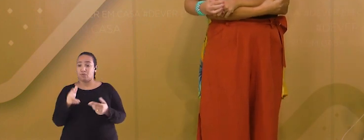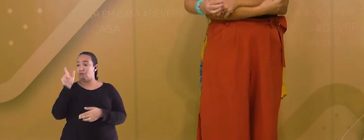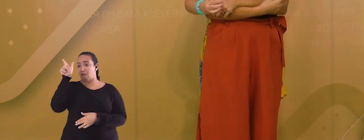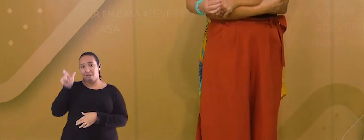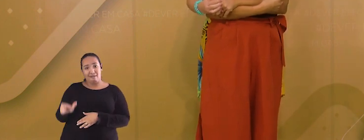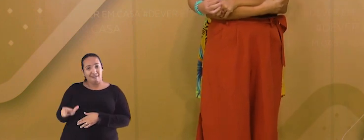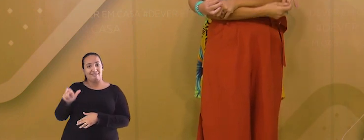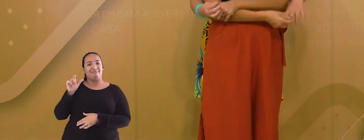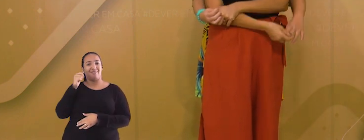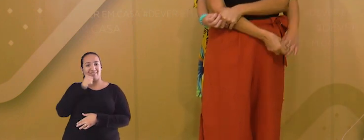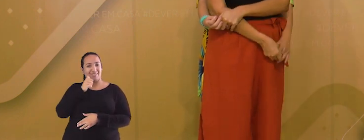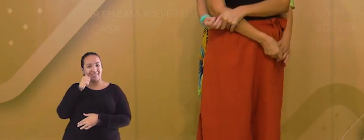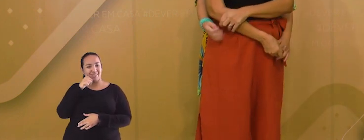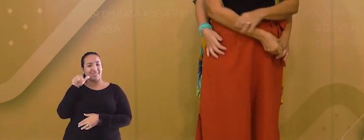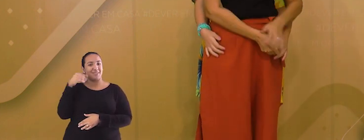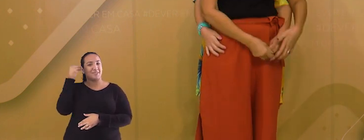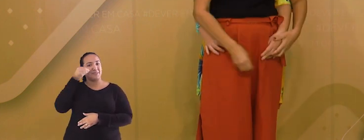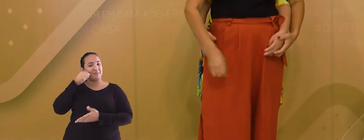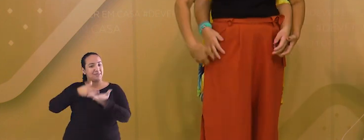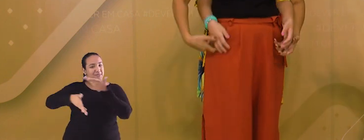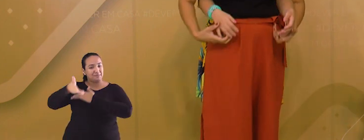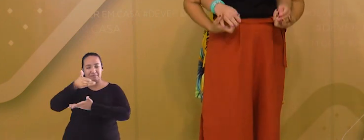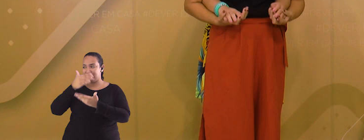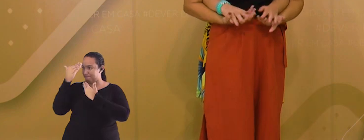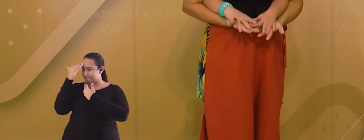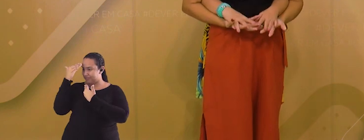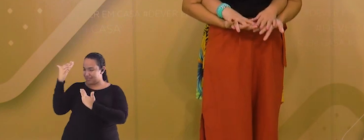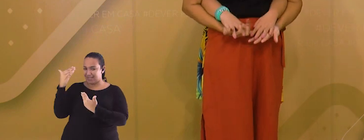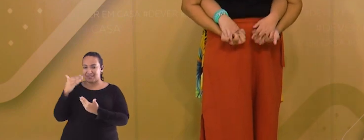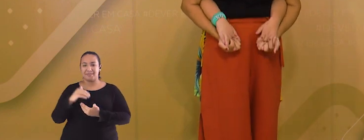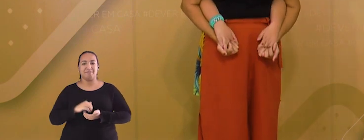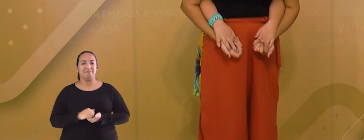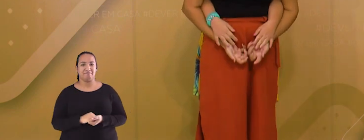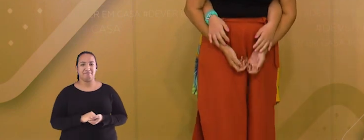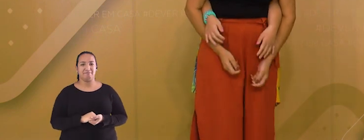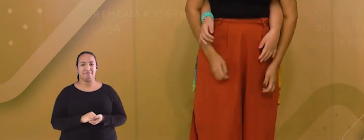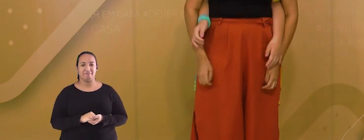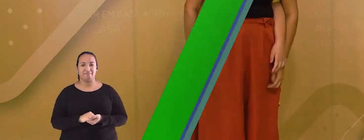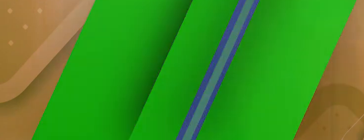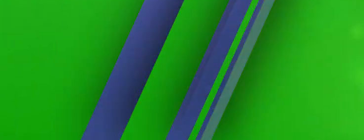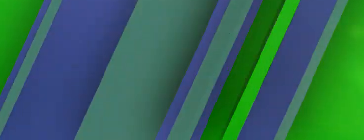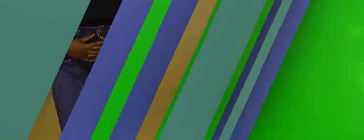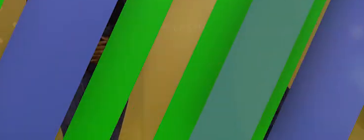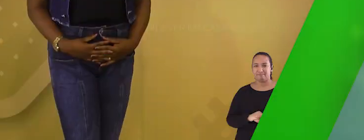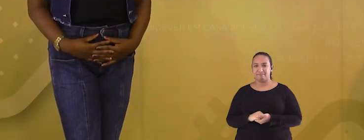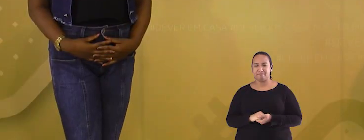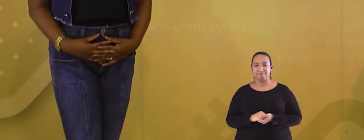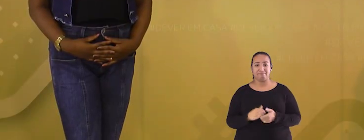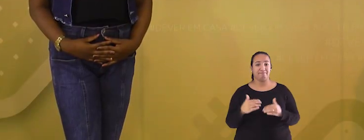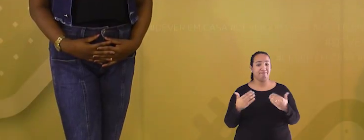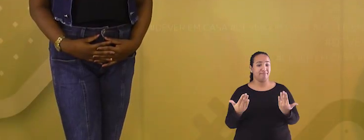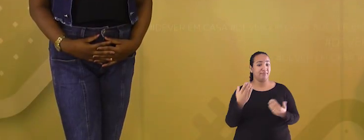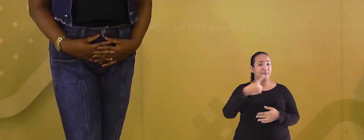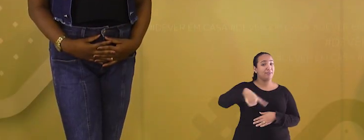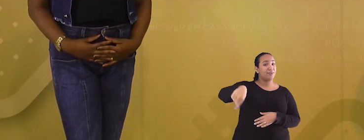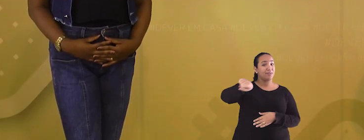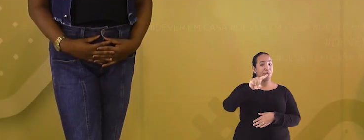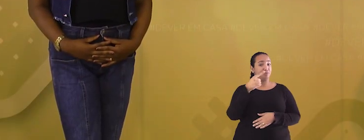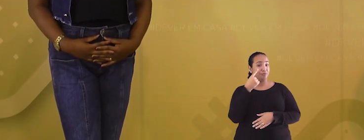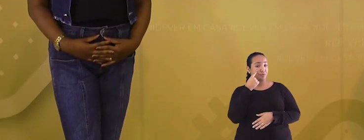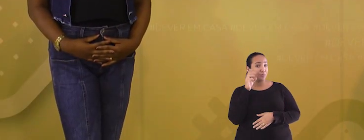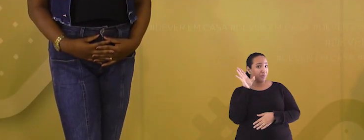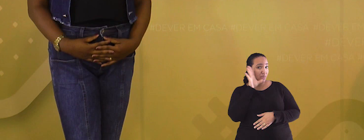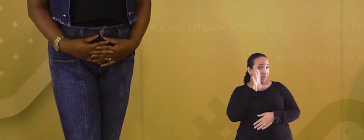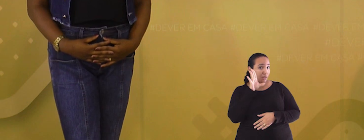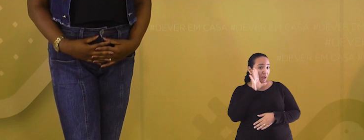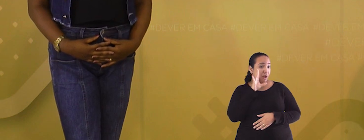aqui conosco também, compartilhando essas experiências. Muito obrigada a vocês. Obrigada. Vocês viram que legal,